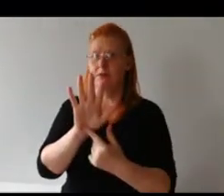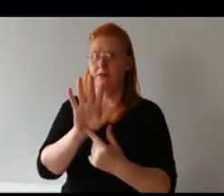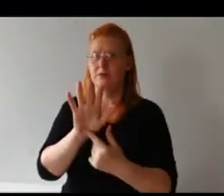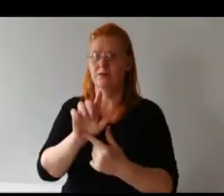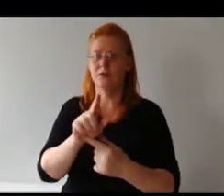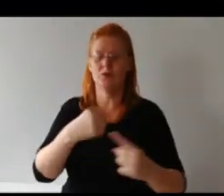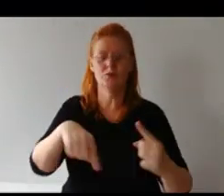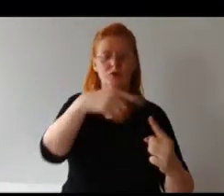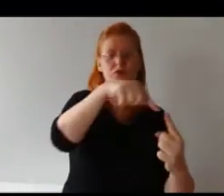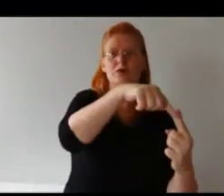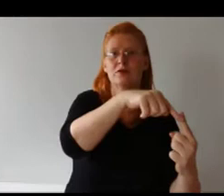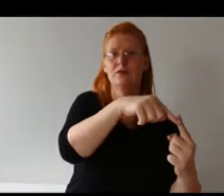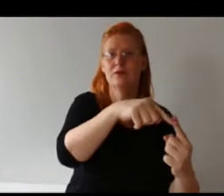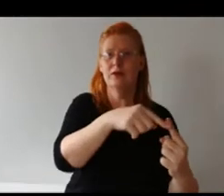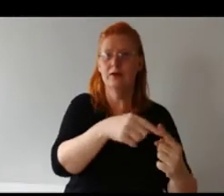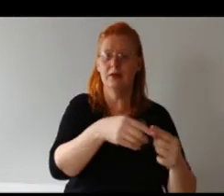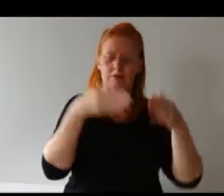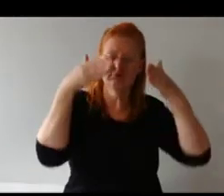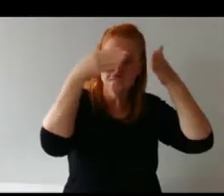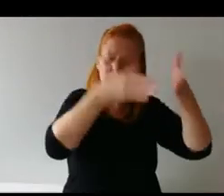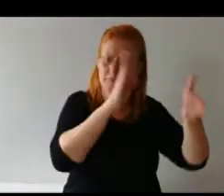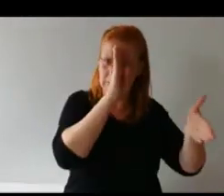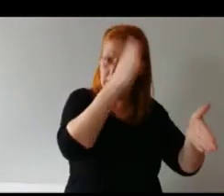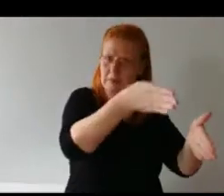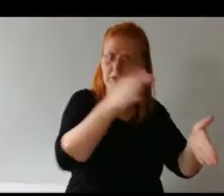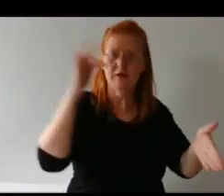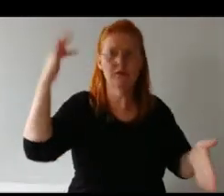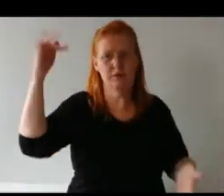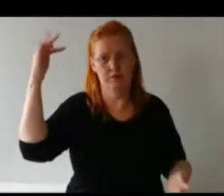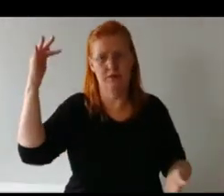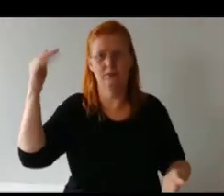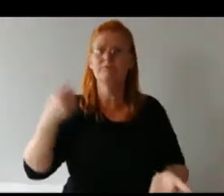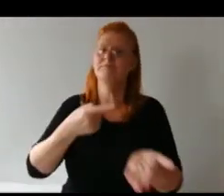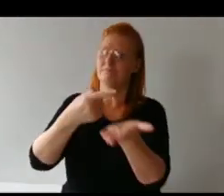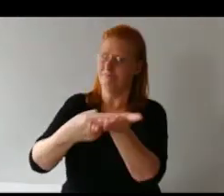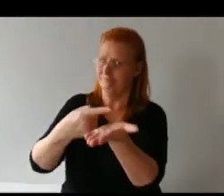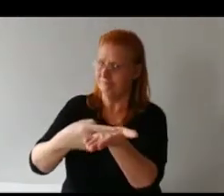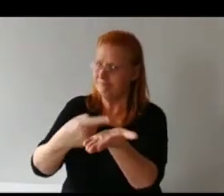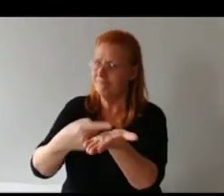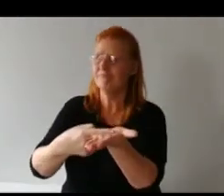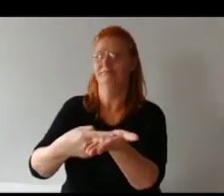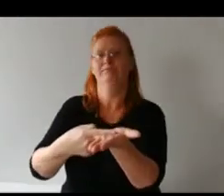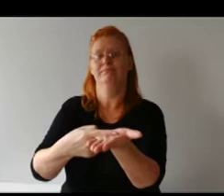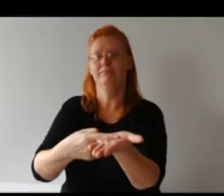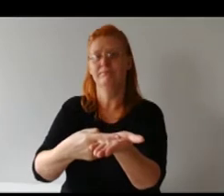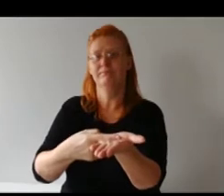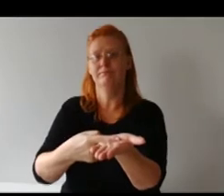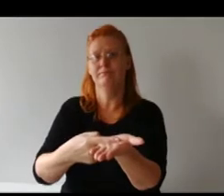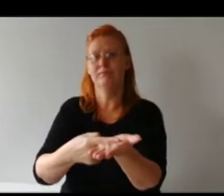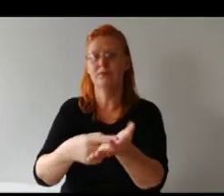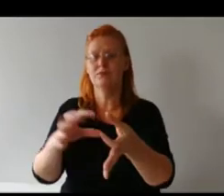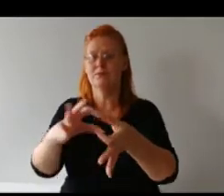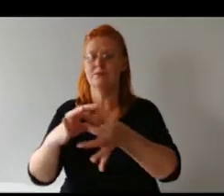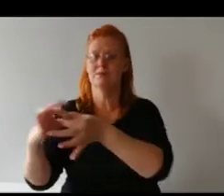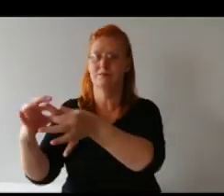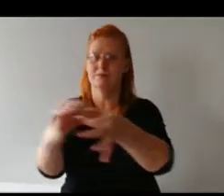outro objetivo também que é essencial na filosofia, o comprometimento que está em conexão